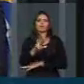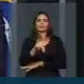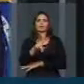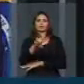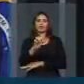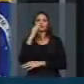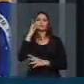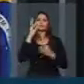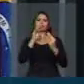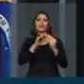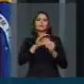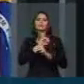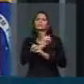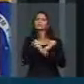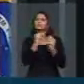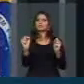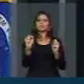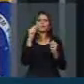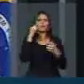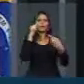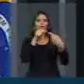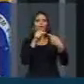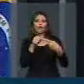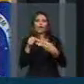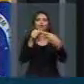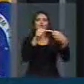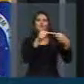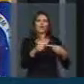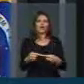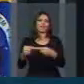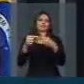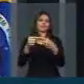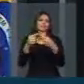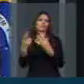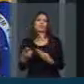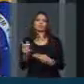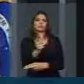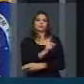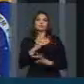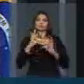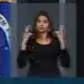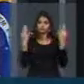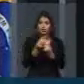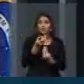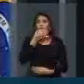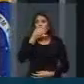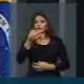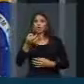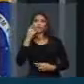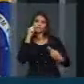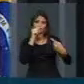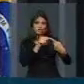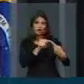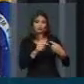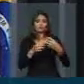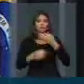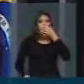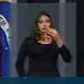na democracia. Todos teremos pontos favoráveis e pontos contrários ao projeto de código, e isso é